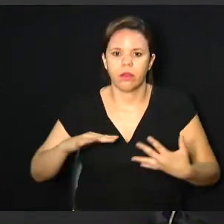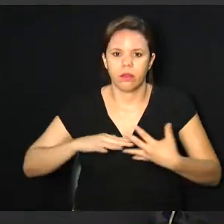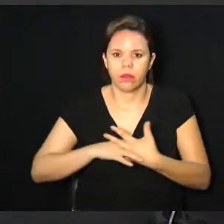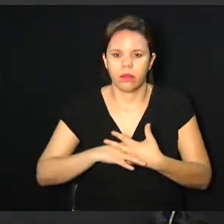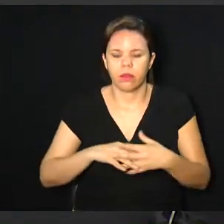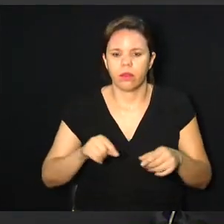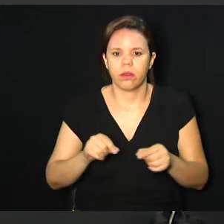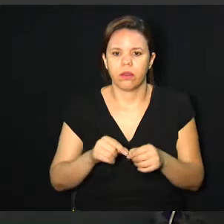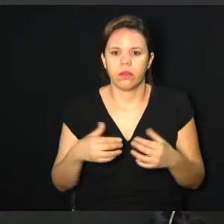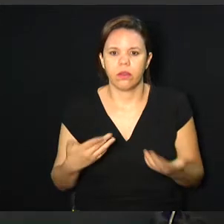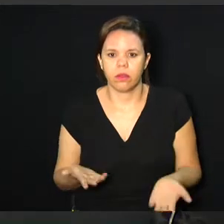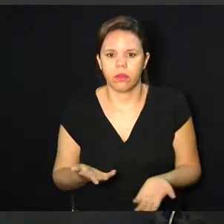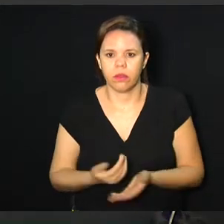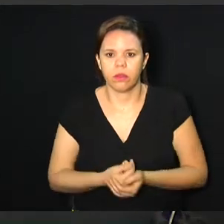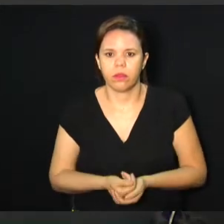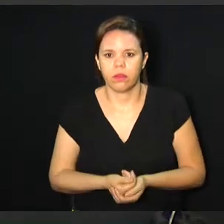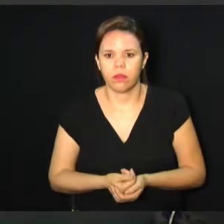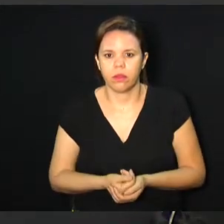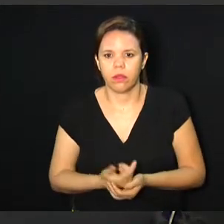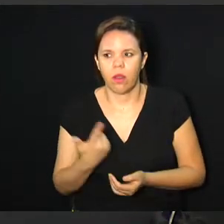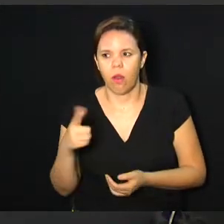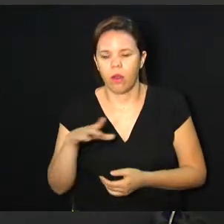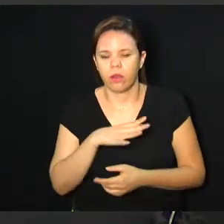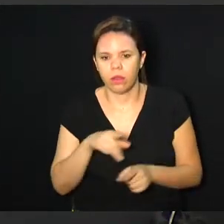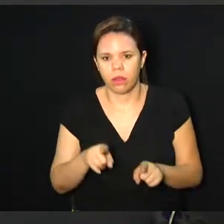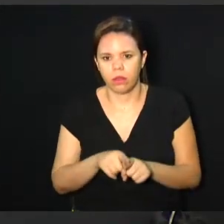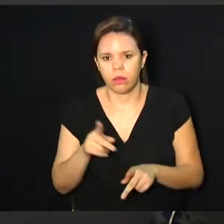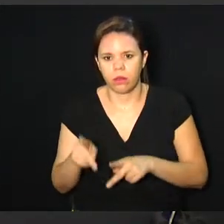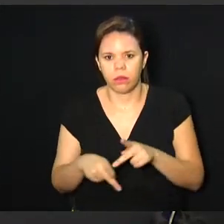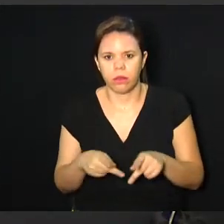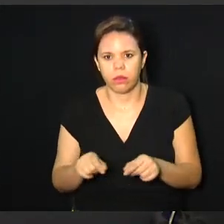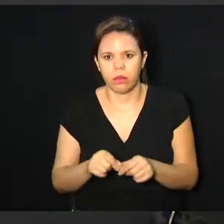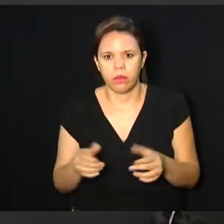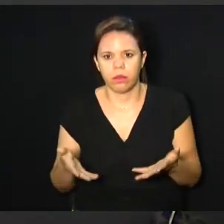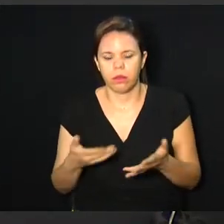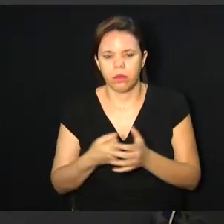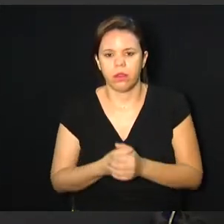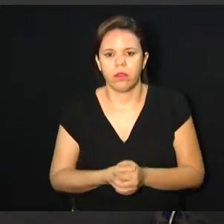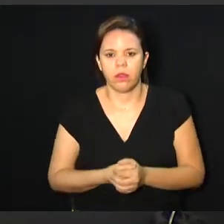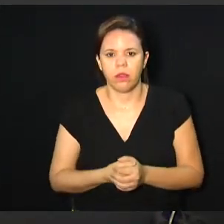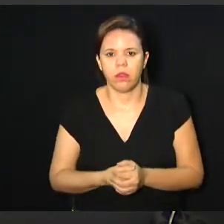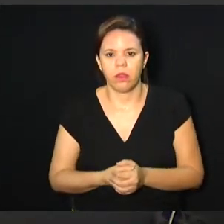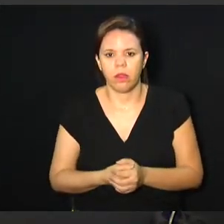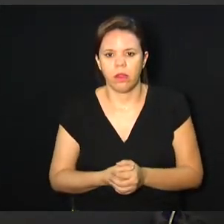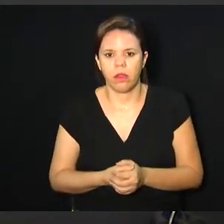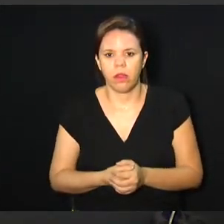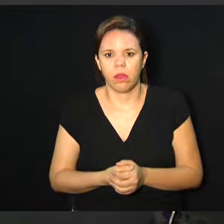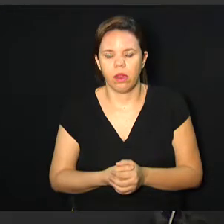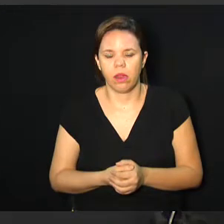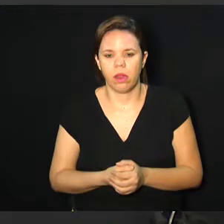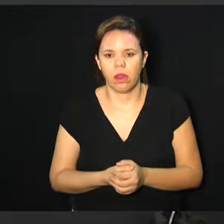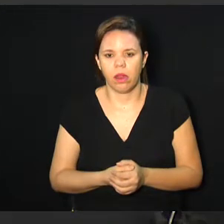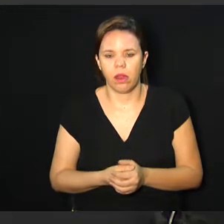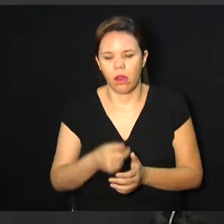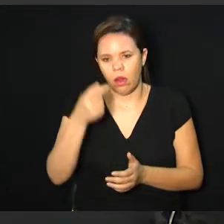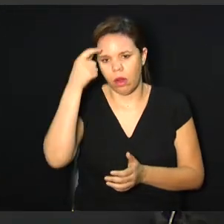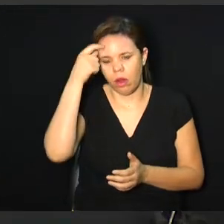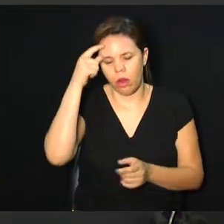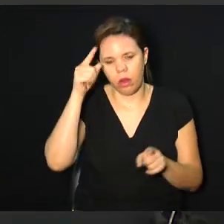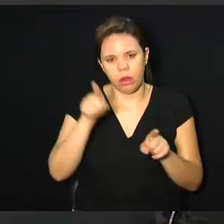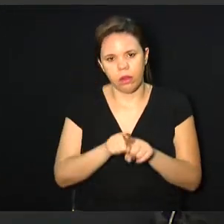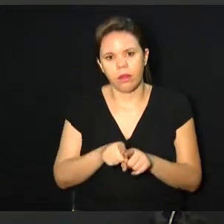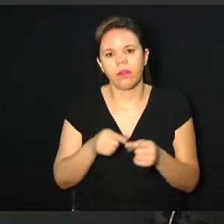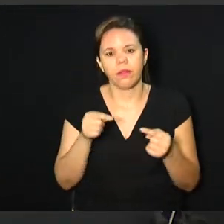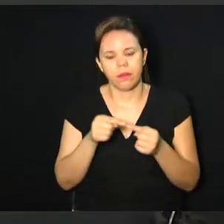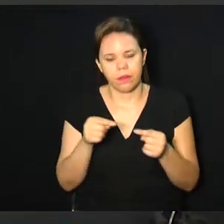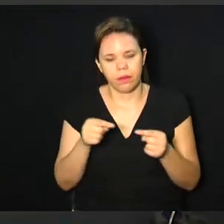acesso à cidade, e que outras cidades onde a população está mais não quero dizer a palavra consciente, mas mais apropriada